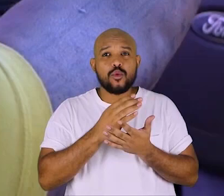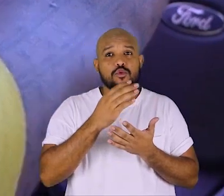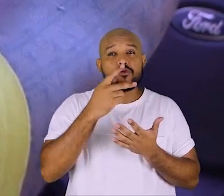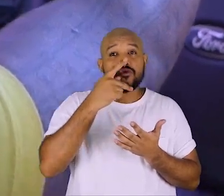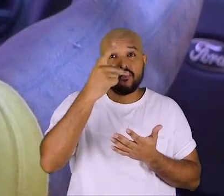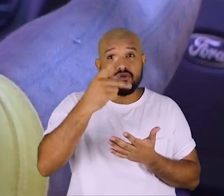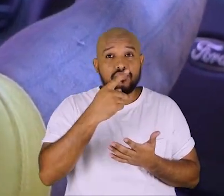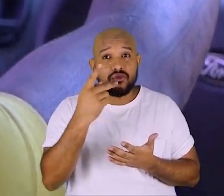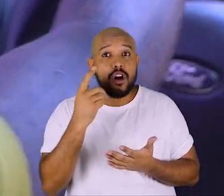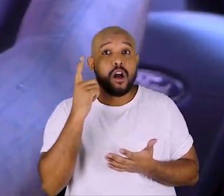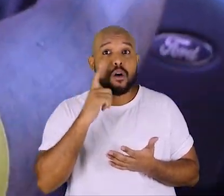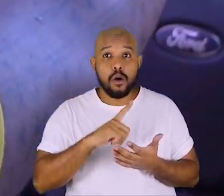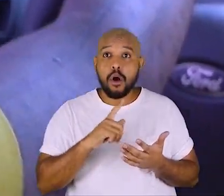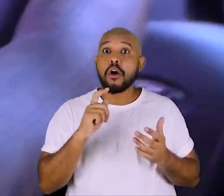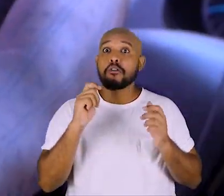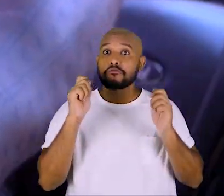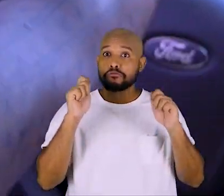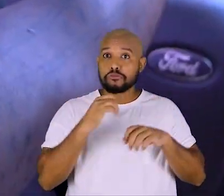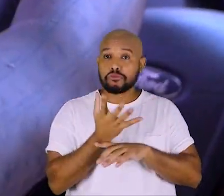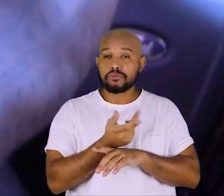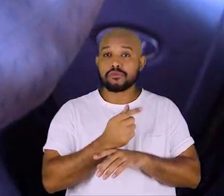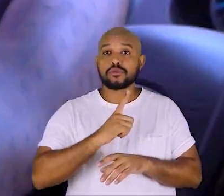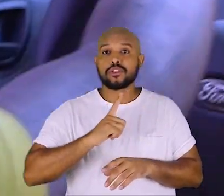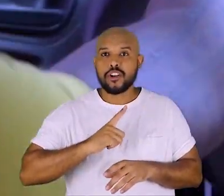só alguns que falam,